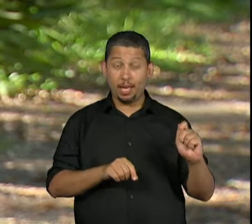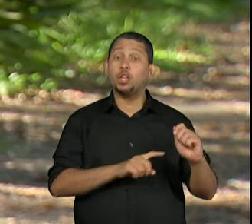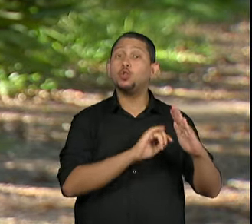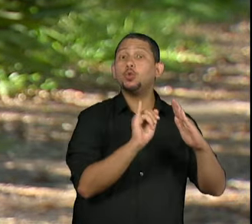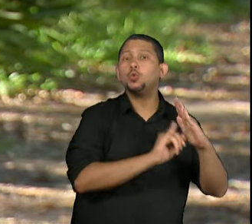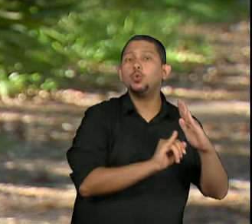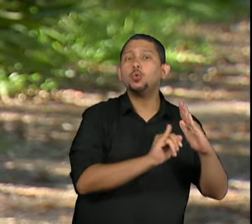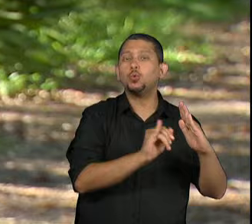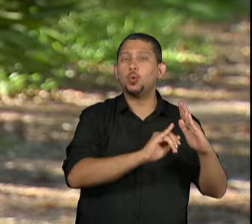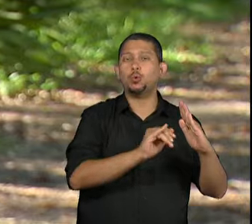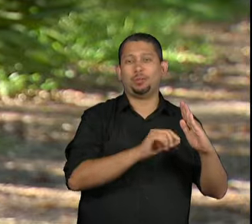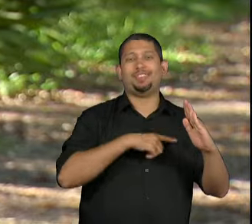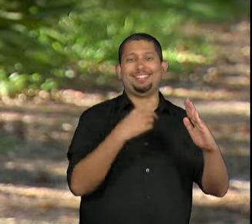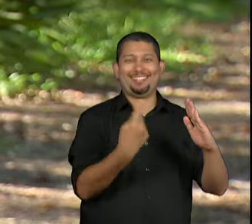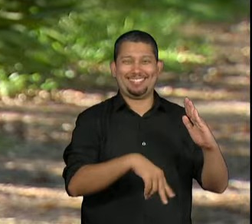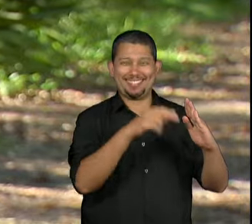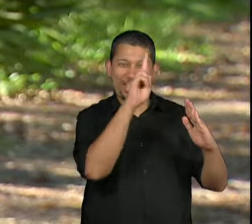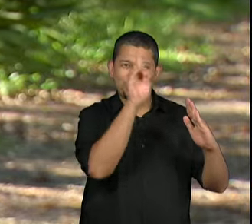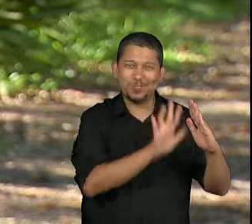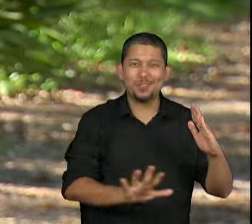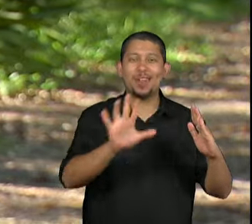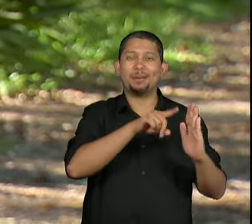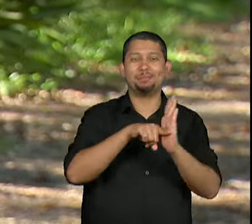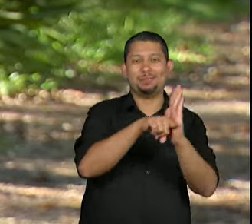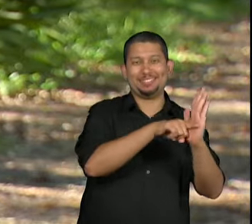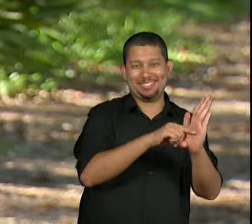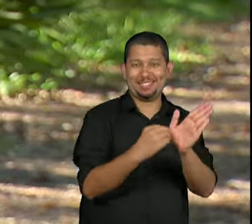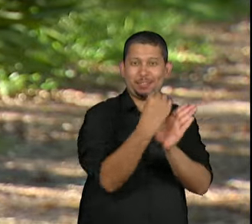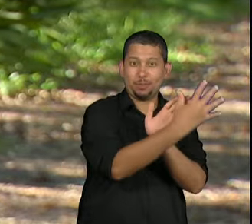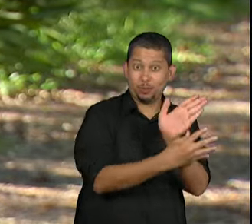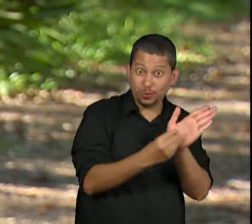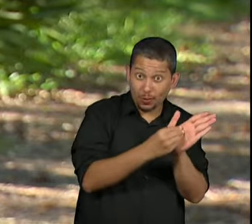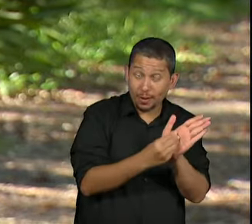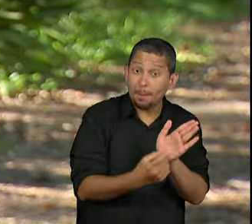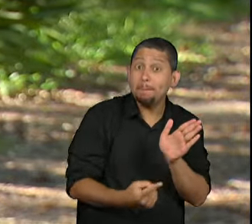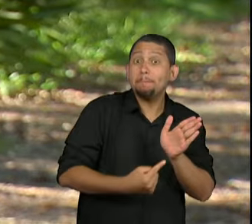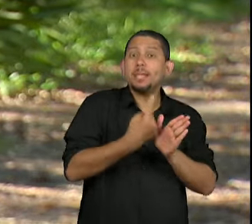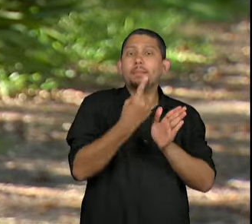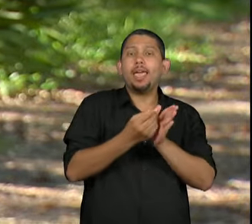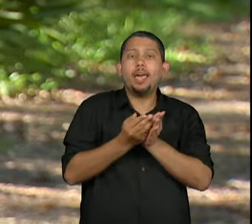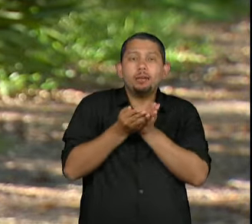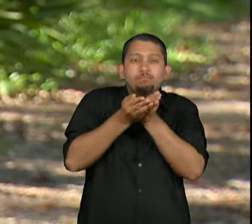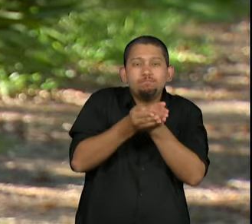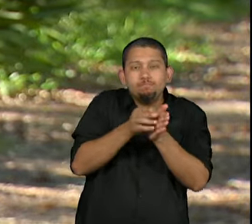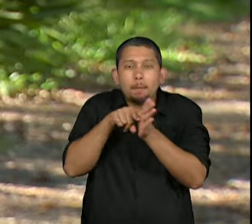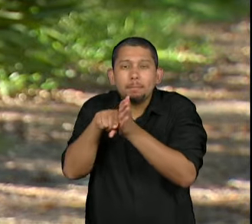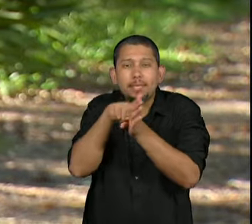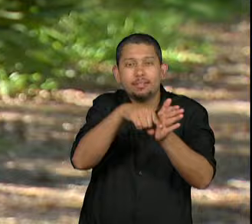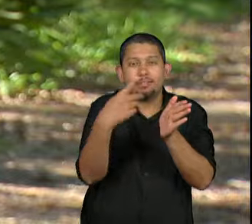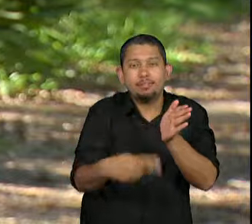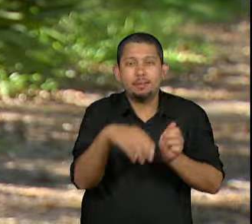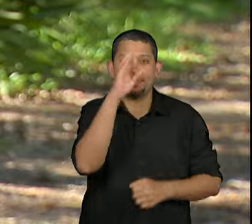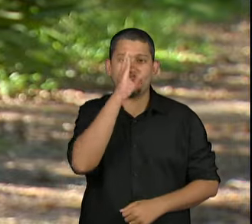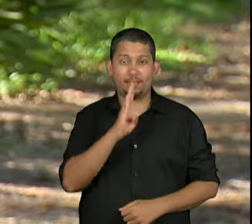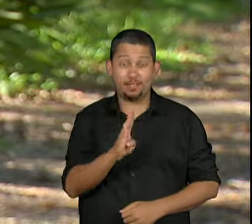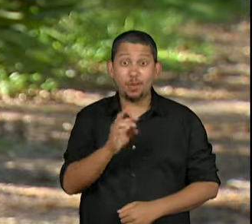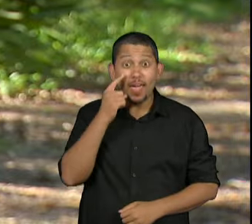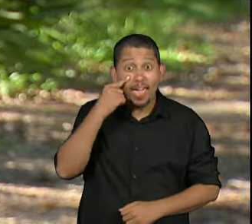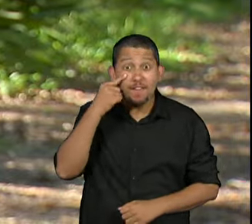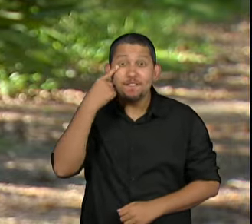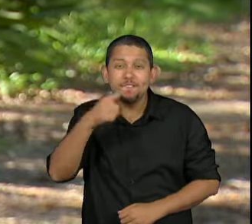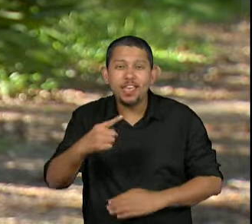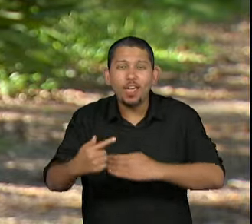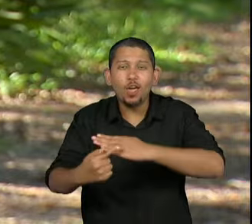da Amazônia, realiza a primeira expedição científica no Brasil. O objetivo é pesquisar os botos da